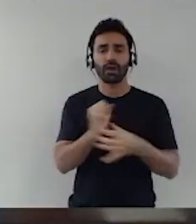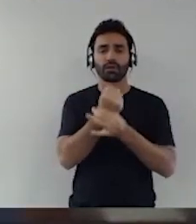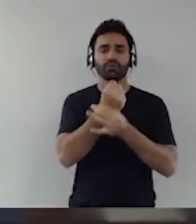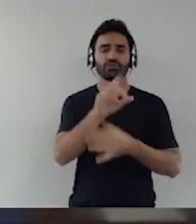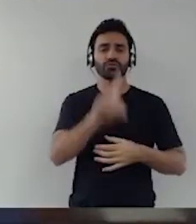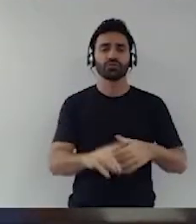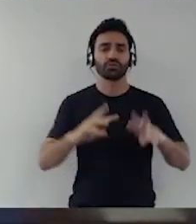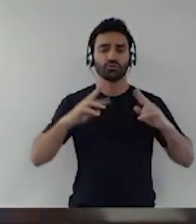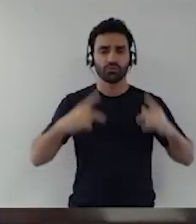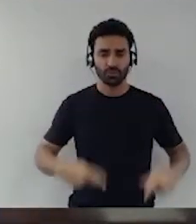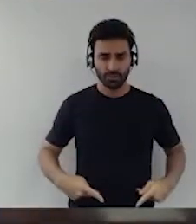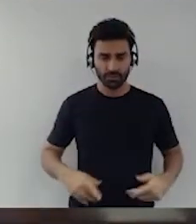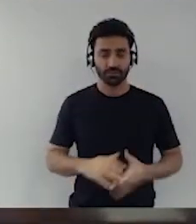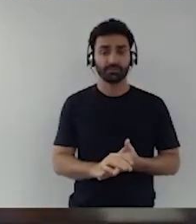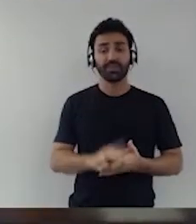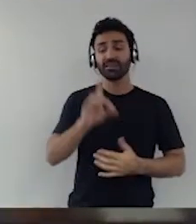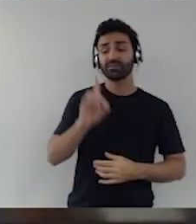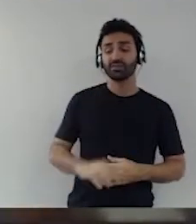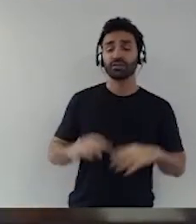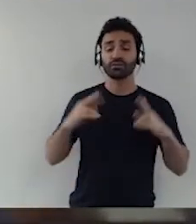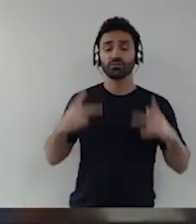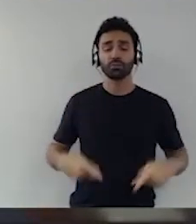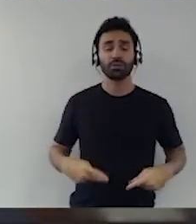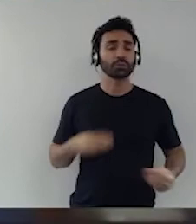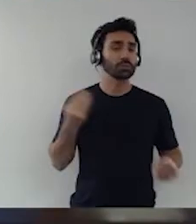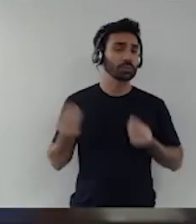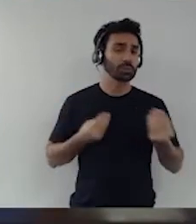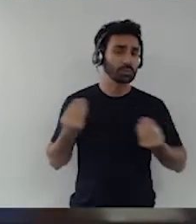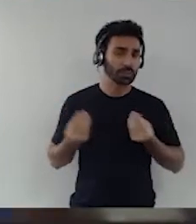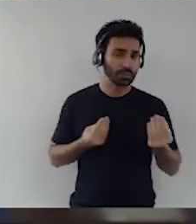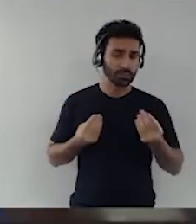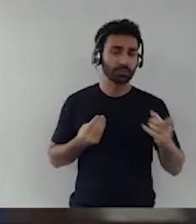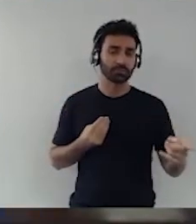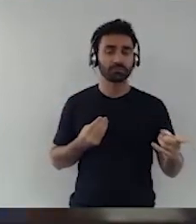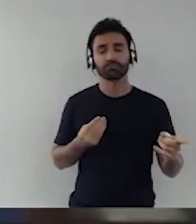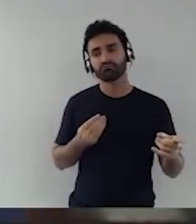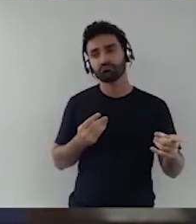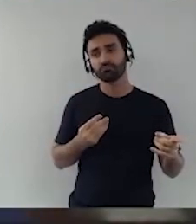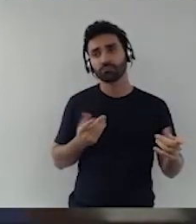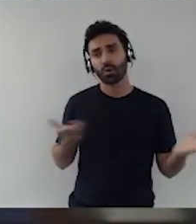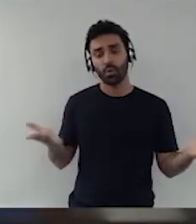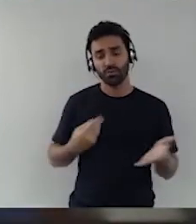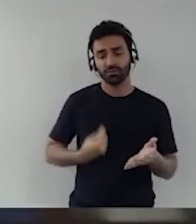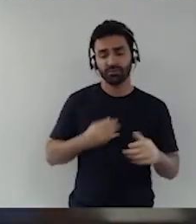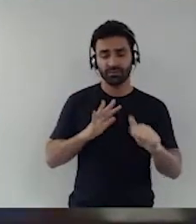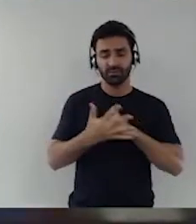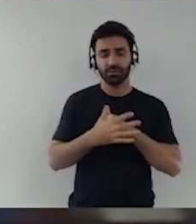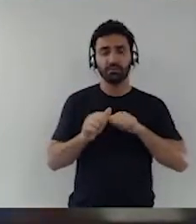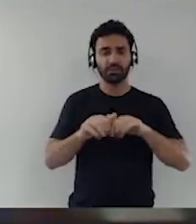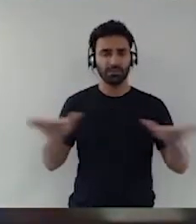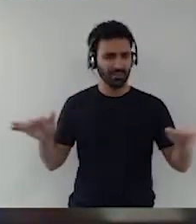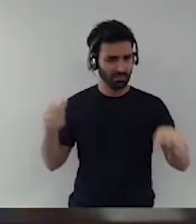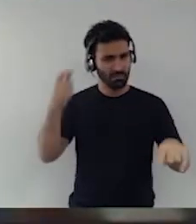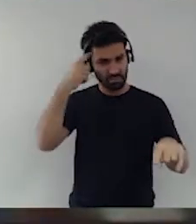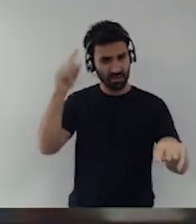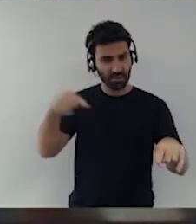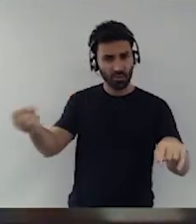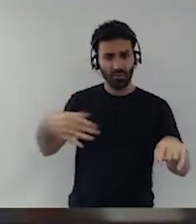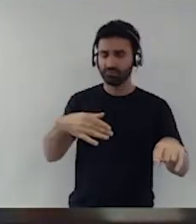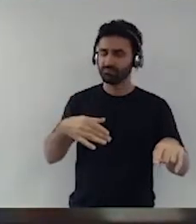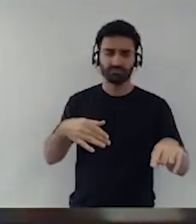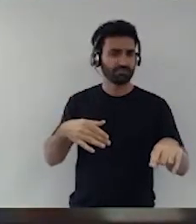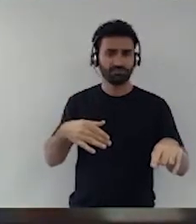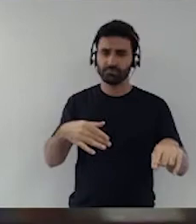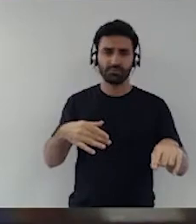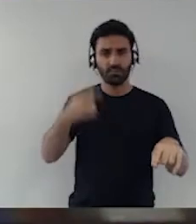humanos. Como ficarão os direitos humanos a partir desse estado de pandemia que não tem nada de novo e que não tem nada